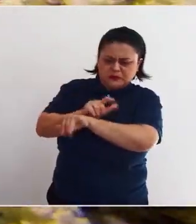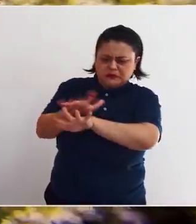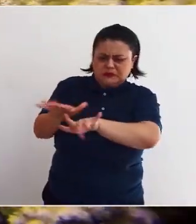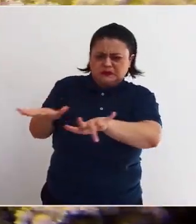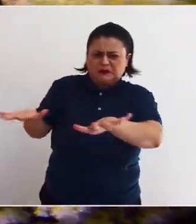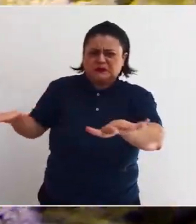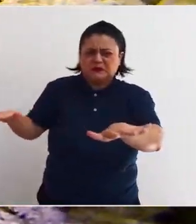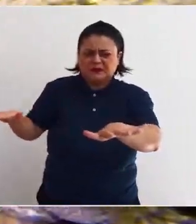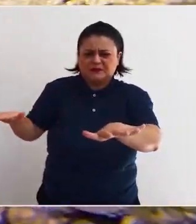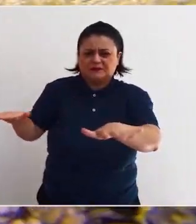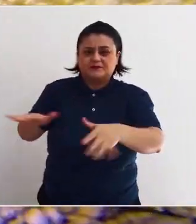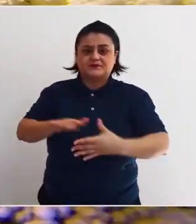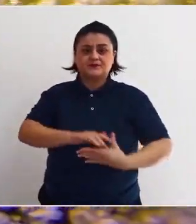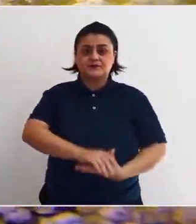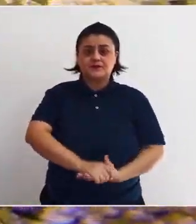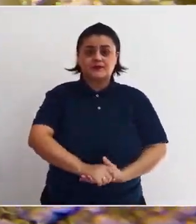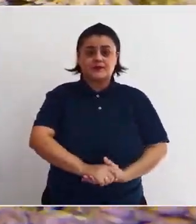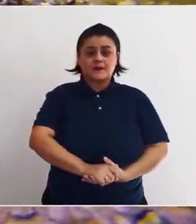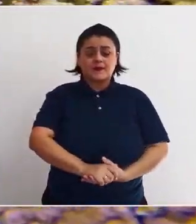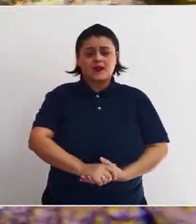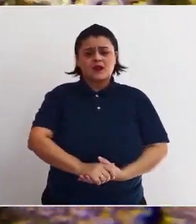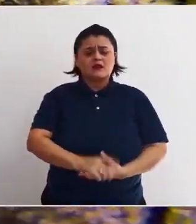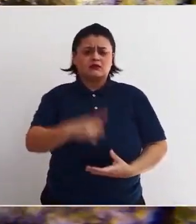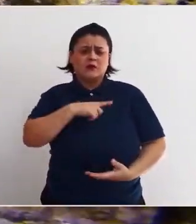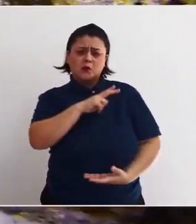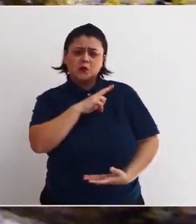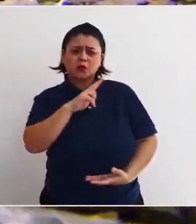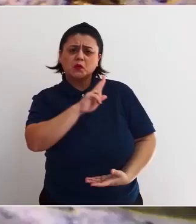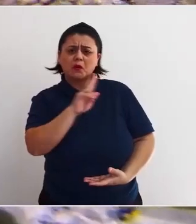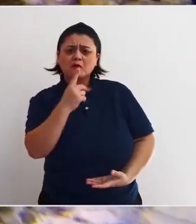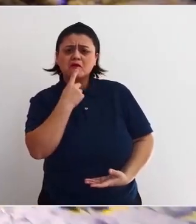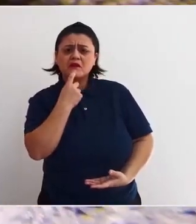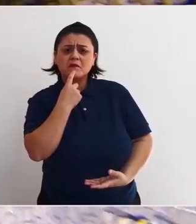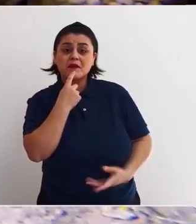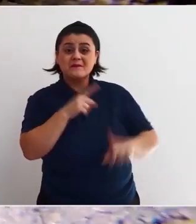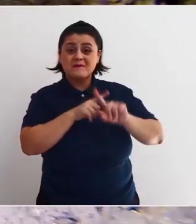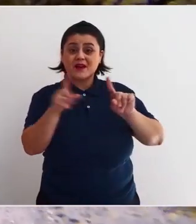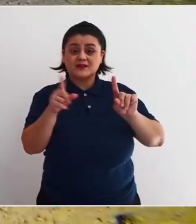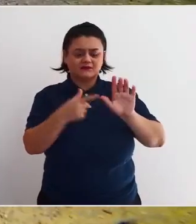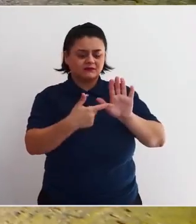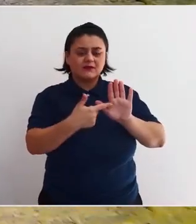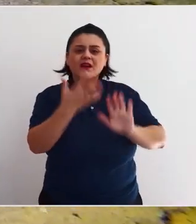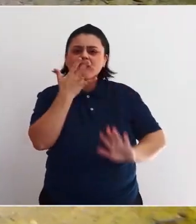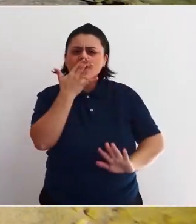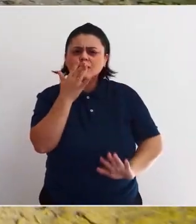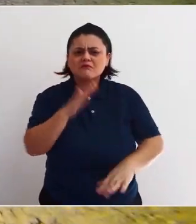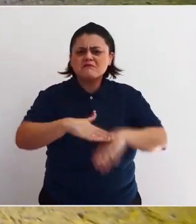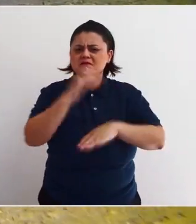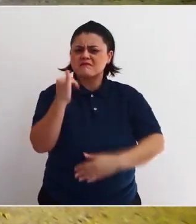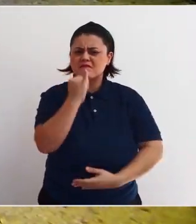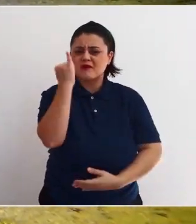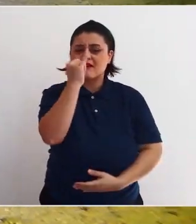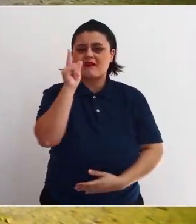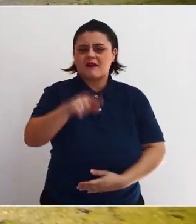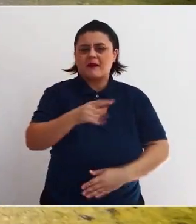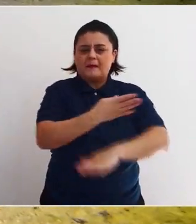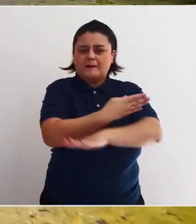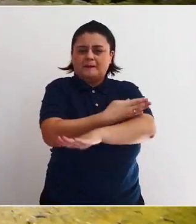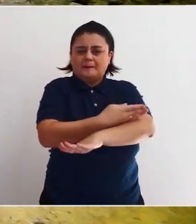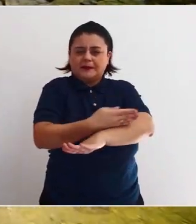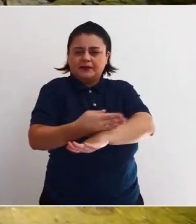Apesar de se chamar vermelho, a cor predominante da espécie é o branco, com listras vermelhas e